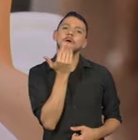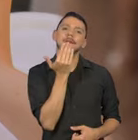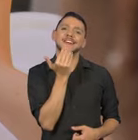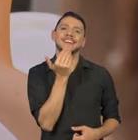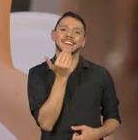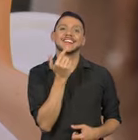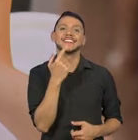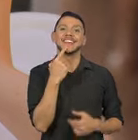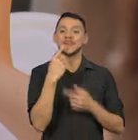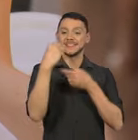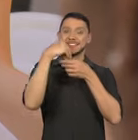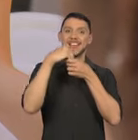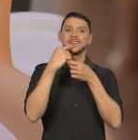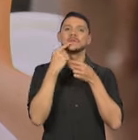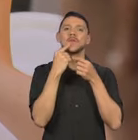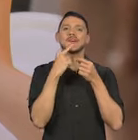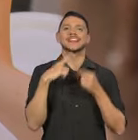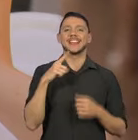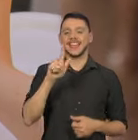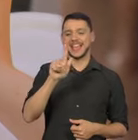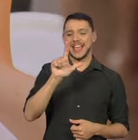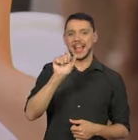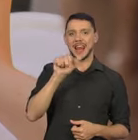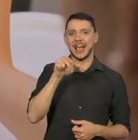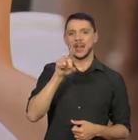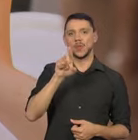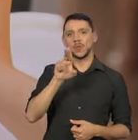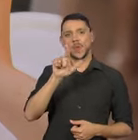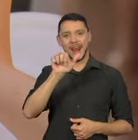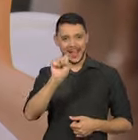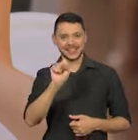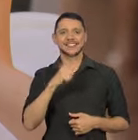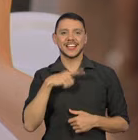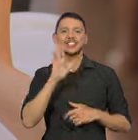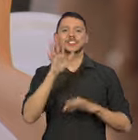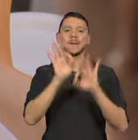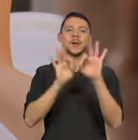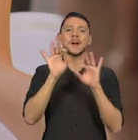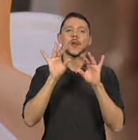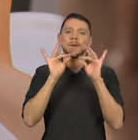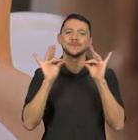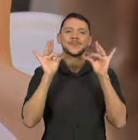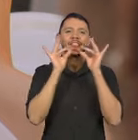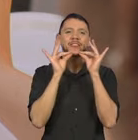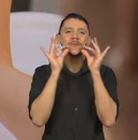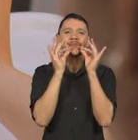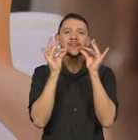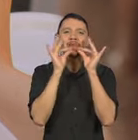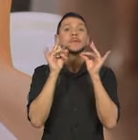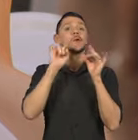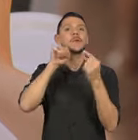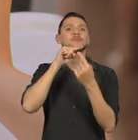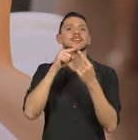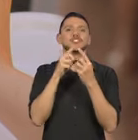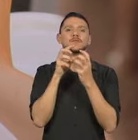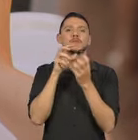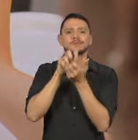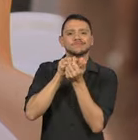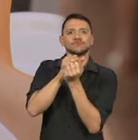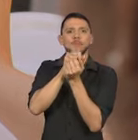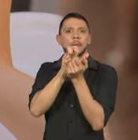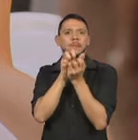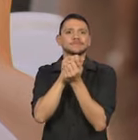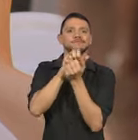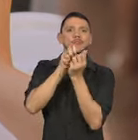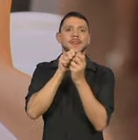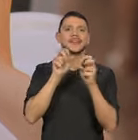da boca já prepararam saliva suficiente para iniciar a digestão do alimento. Por isso que a mãe de